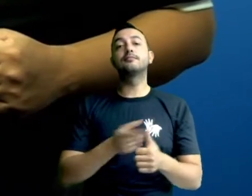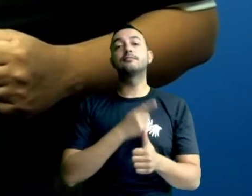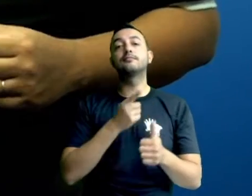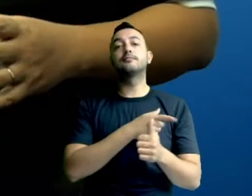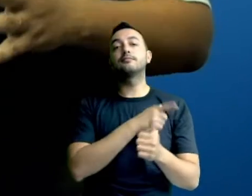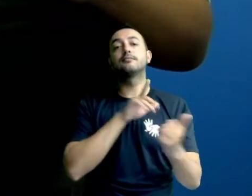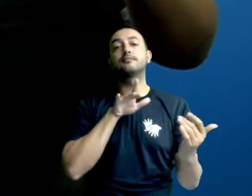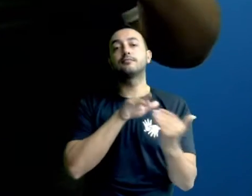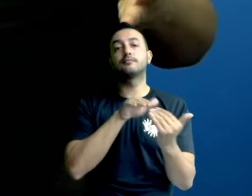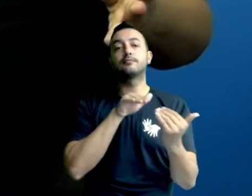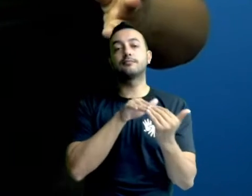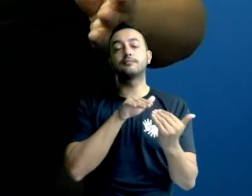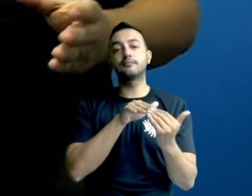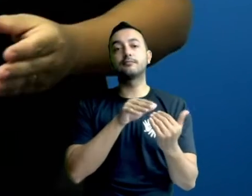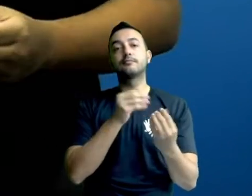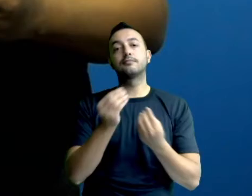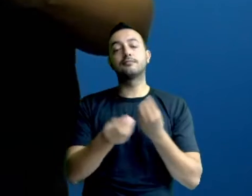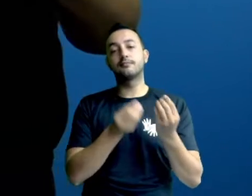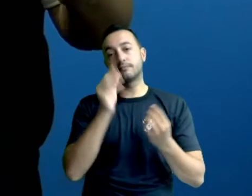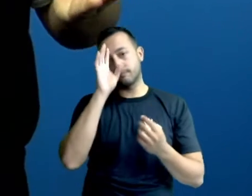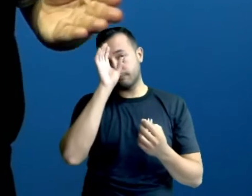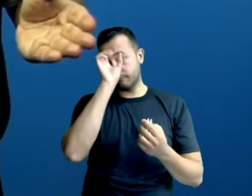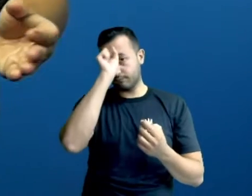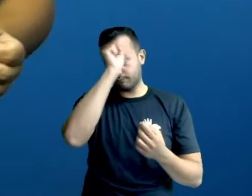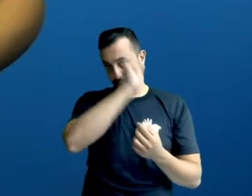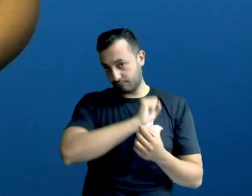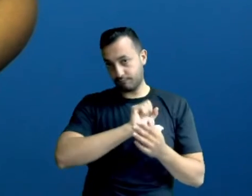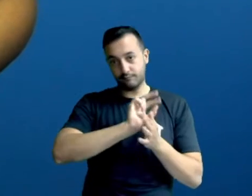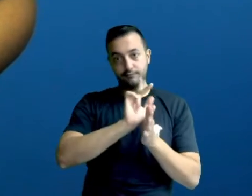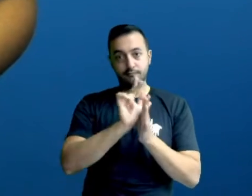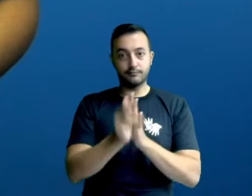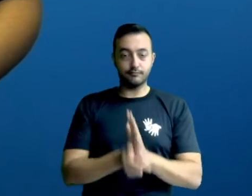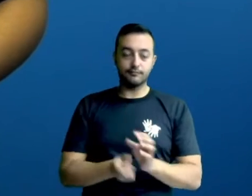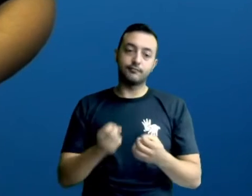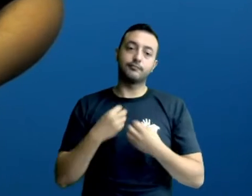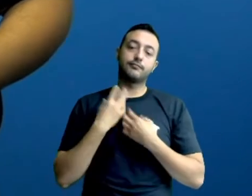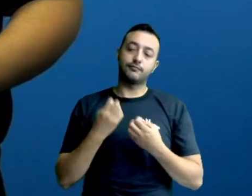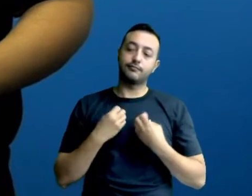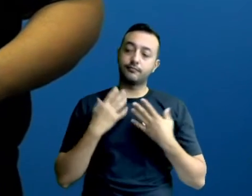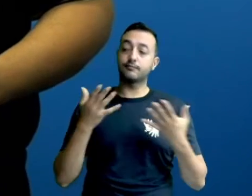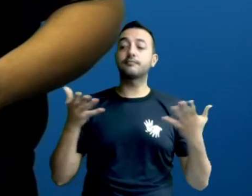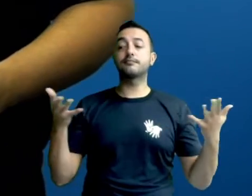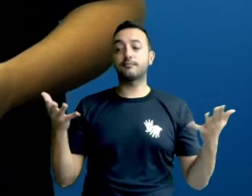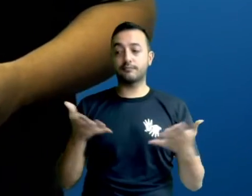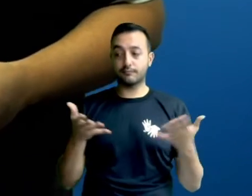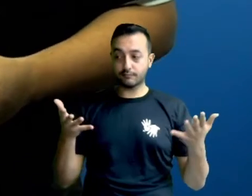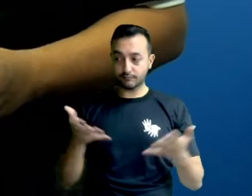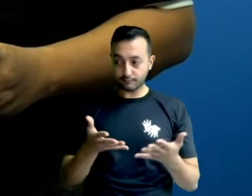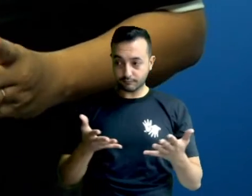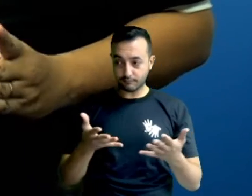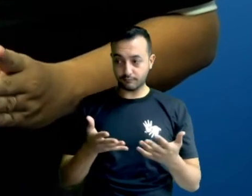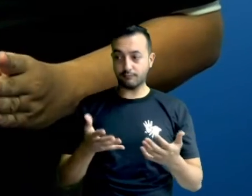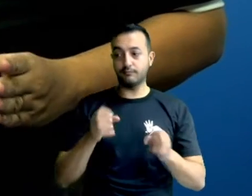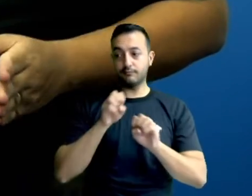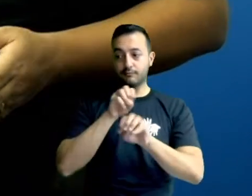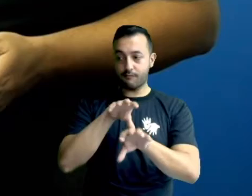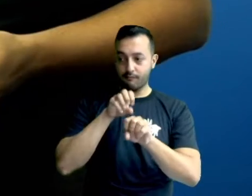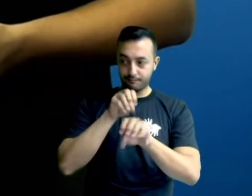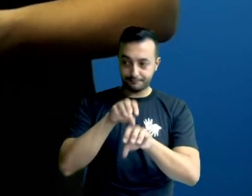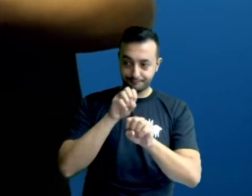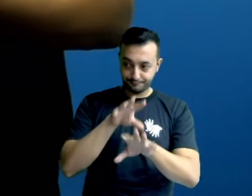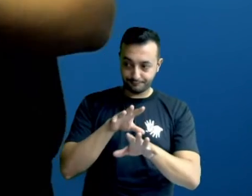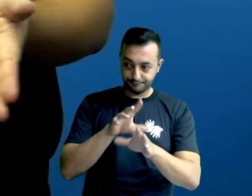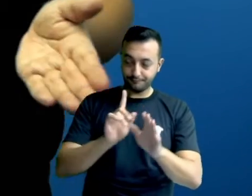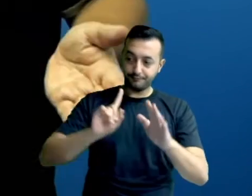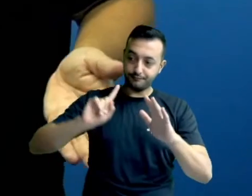contato sobre entender, um pouco do universo dos poemas. Agora, vamos aprender